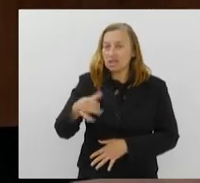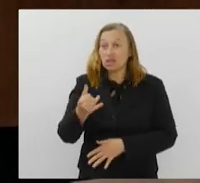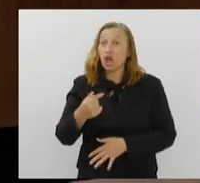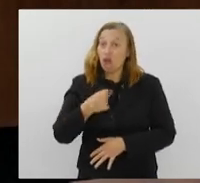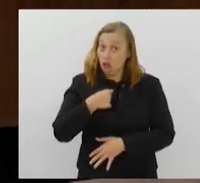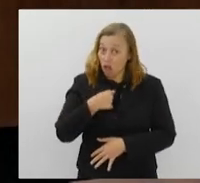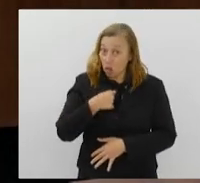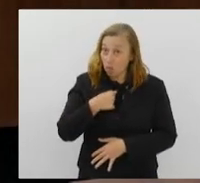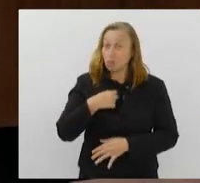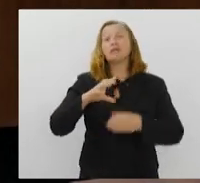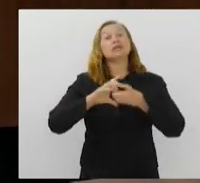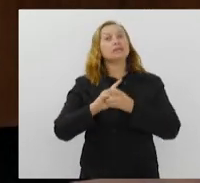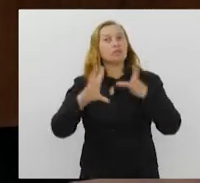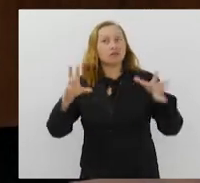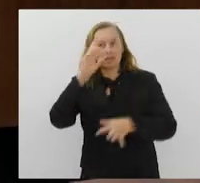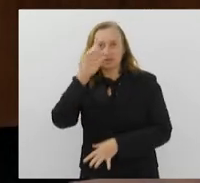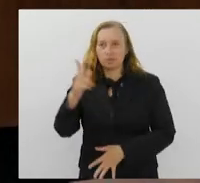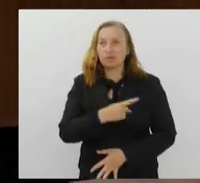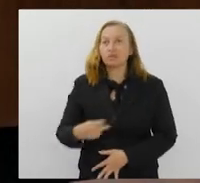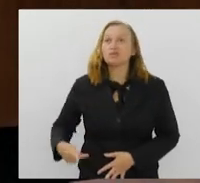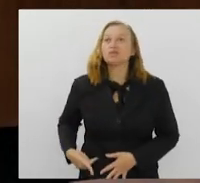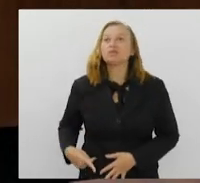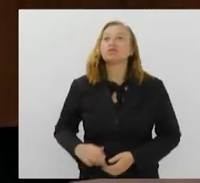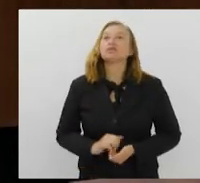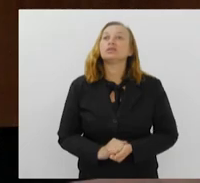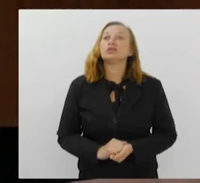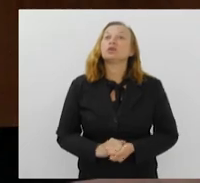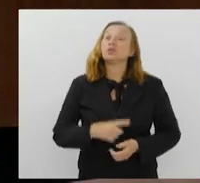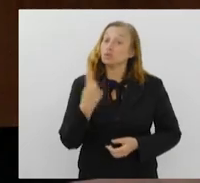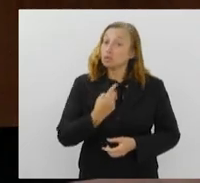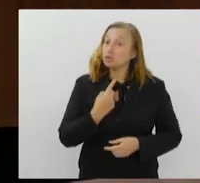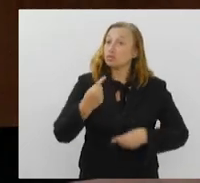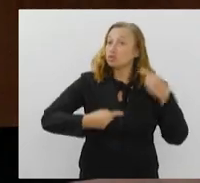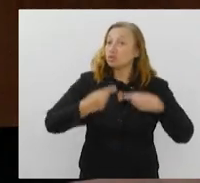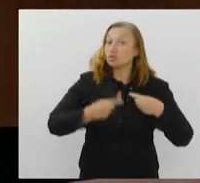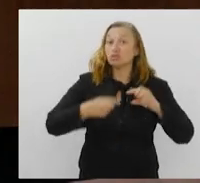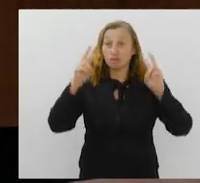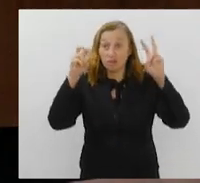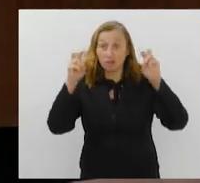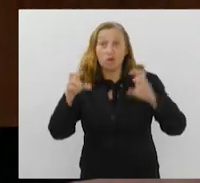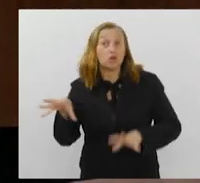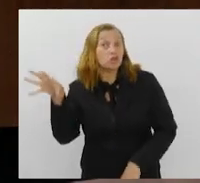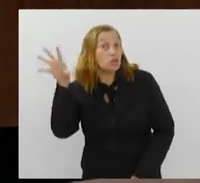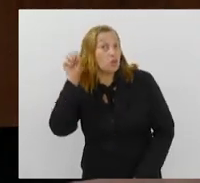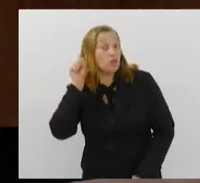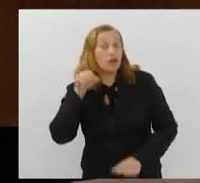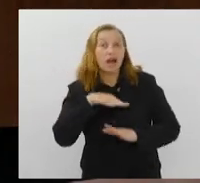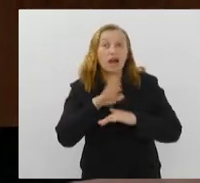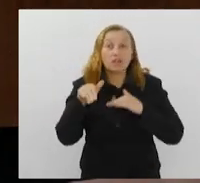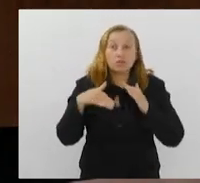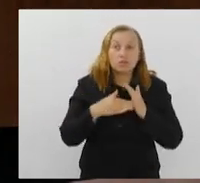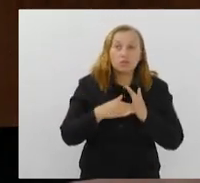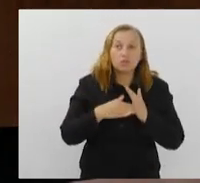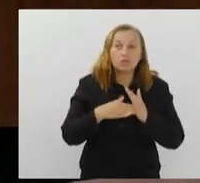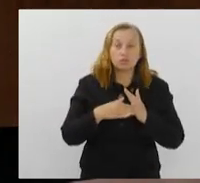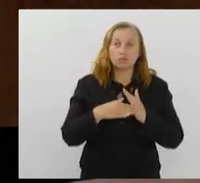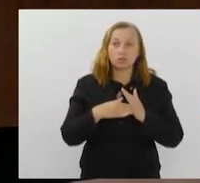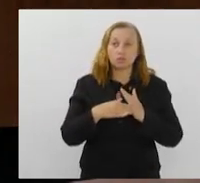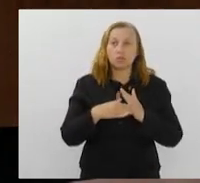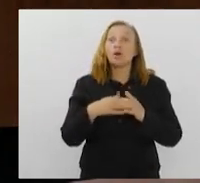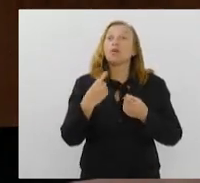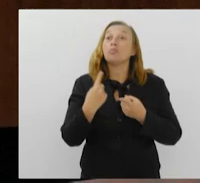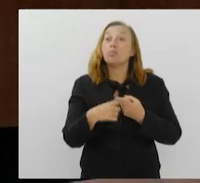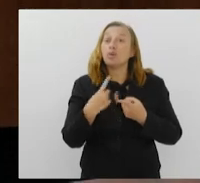eu, de forma democrática, presidente, tenho o hábito, quando a gente está discutindo alguma matéria, de ouvir a todos, dar a palavra porque o